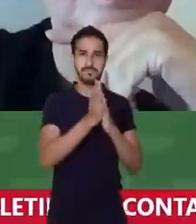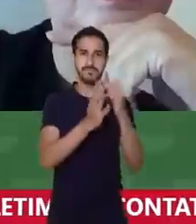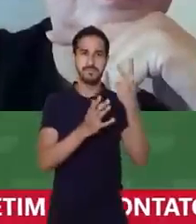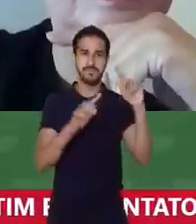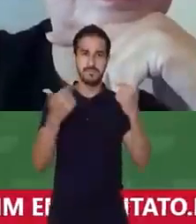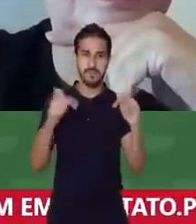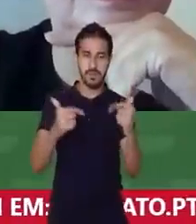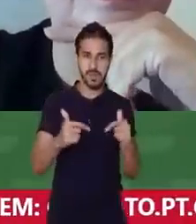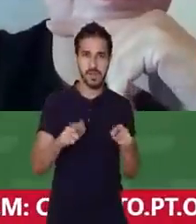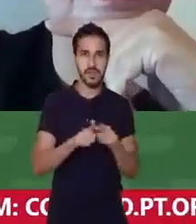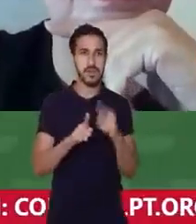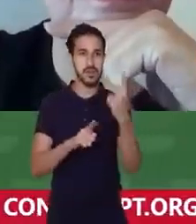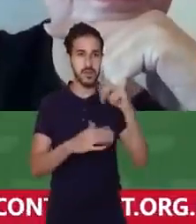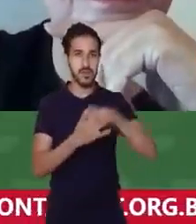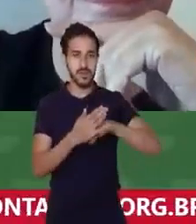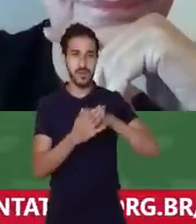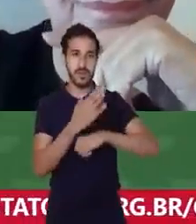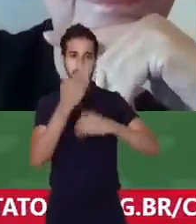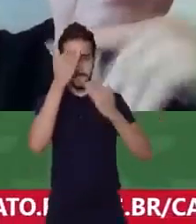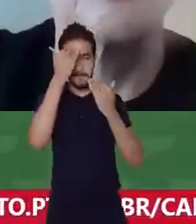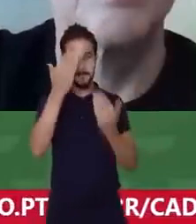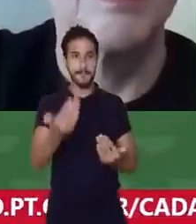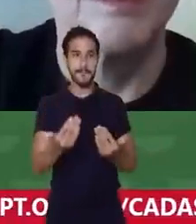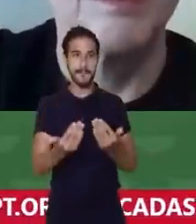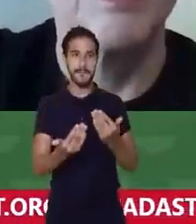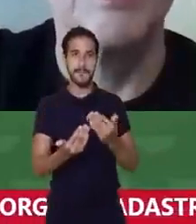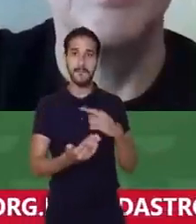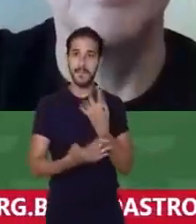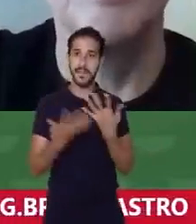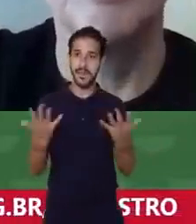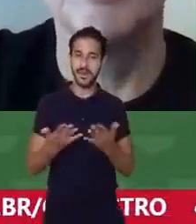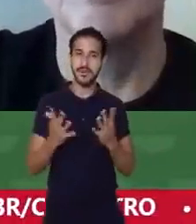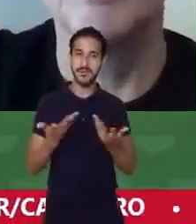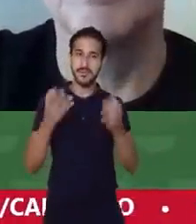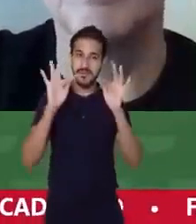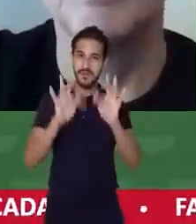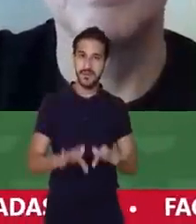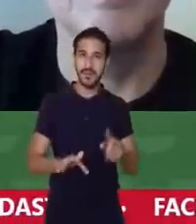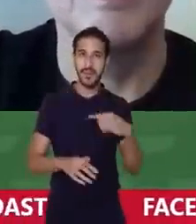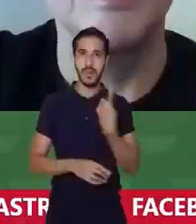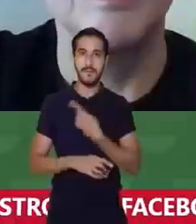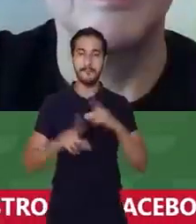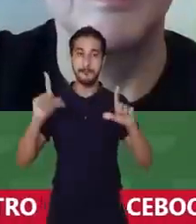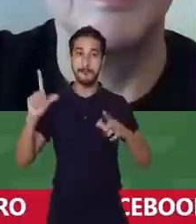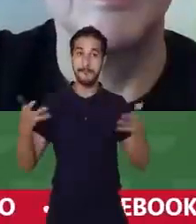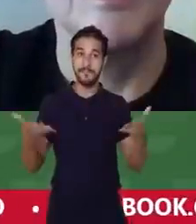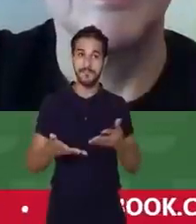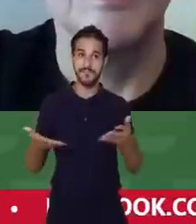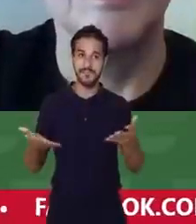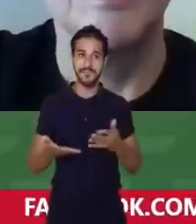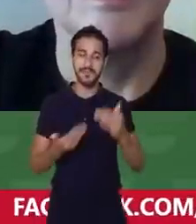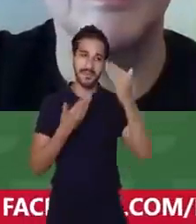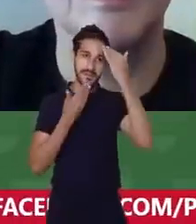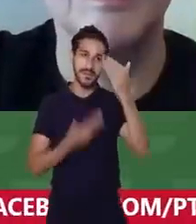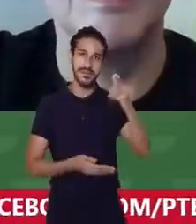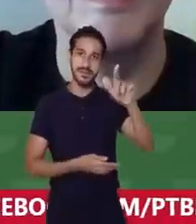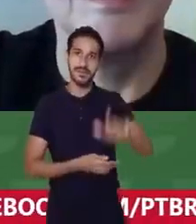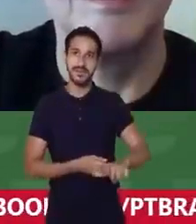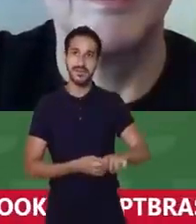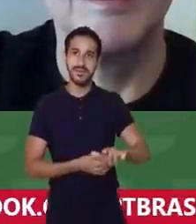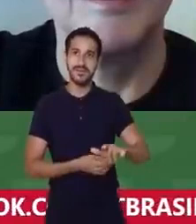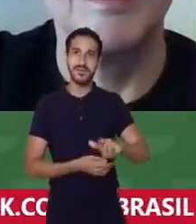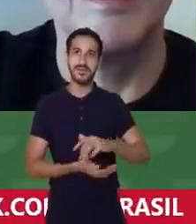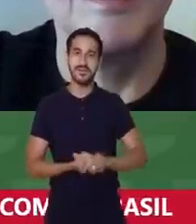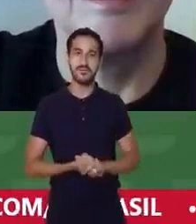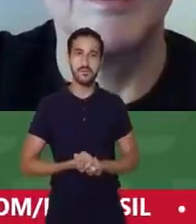seu trabalho e pela sua luta. Muito obrigado e nós vamos então encerrando o nosso programa de hoje, agradecendo mais uma